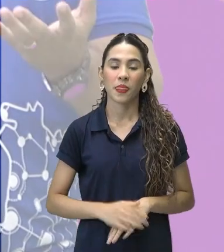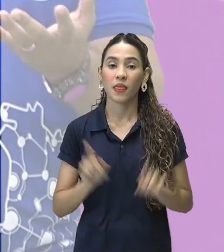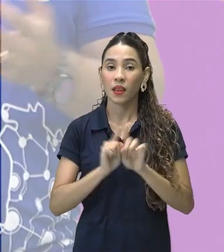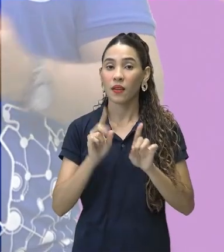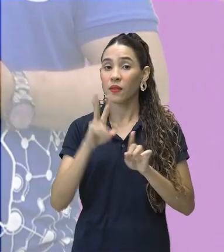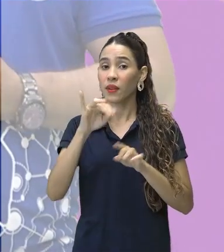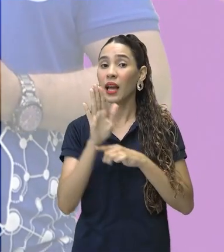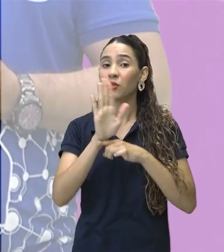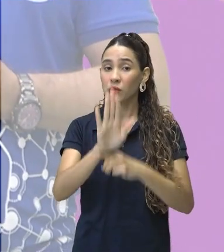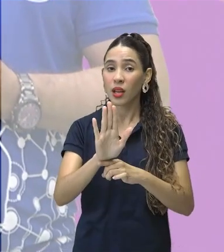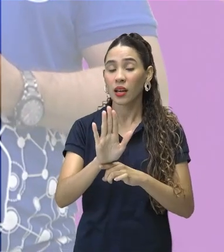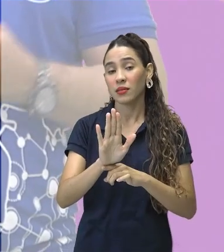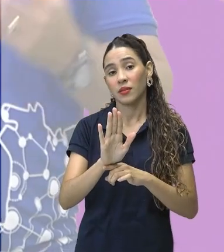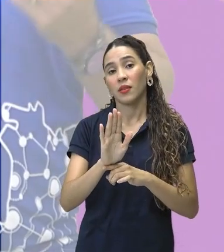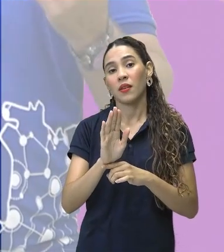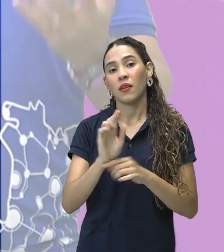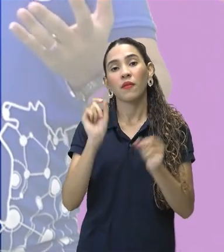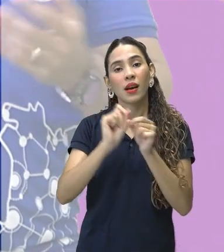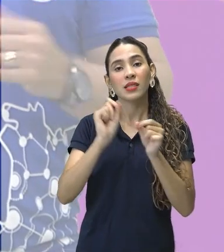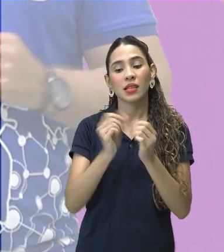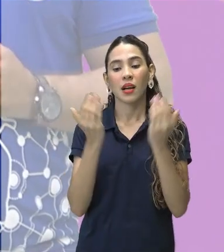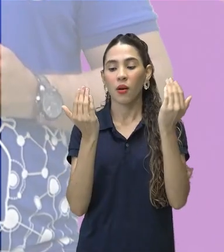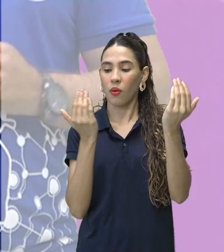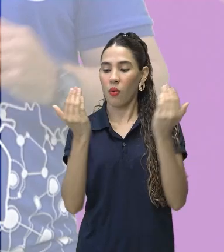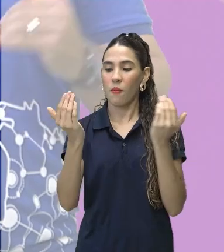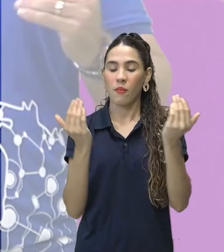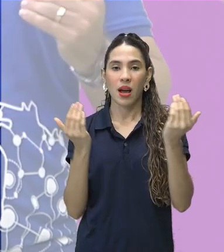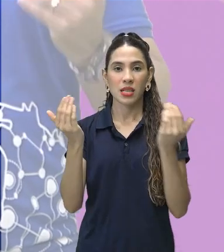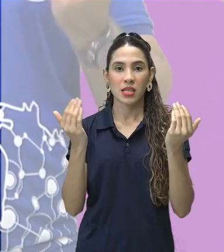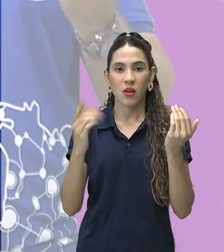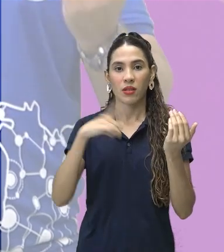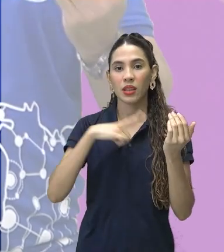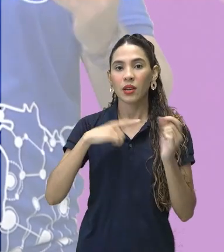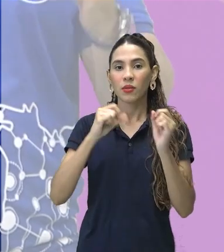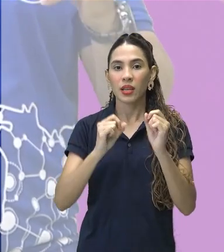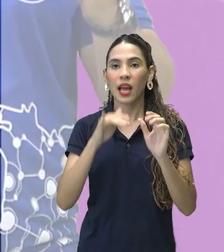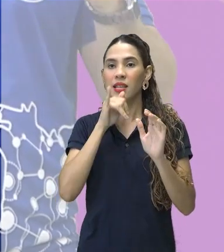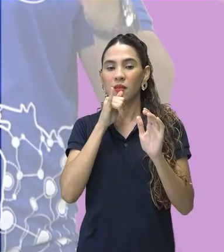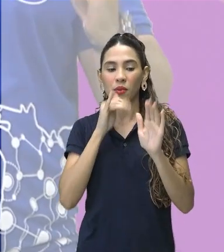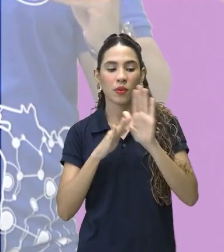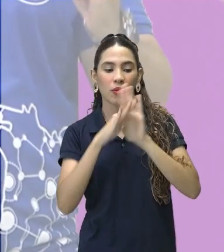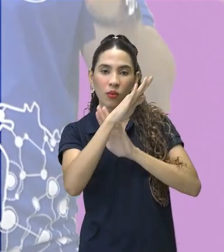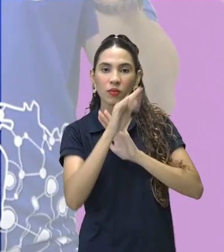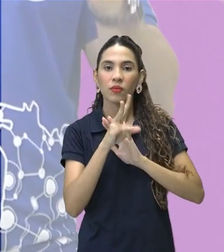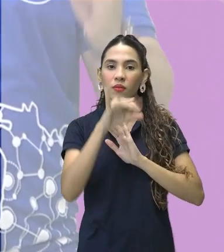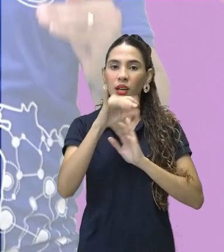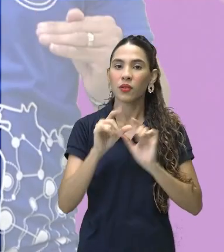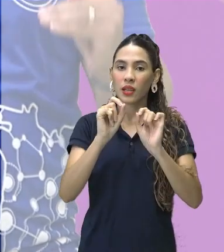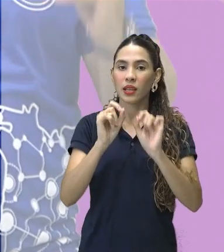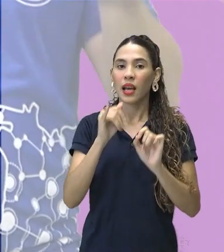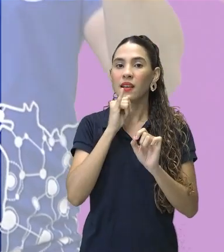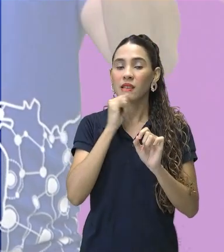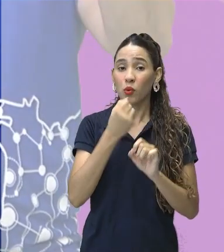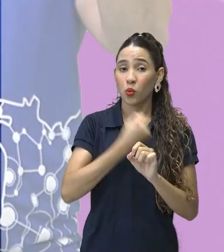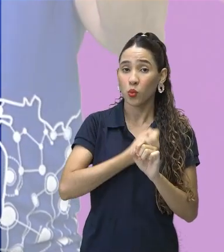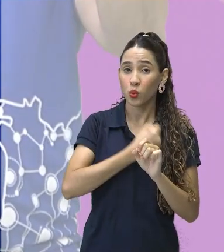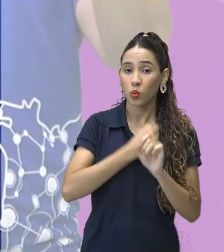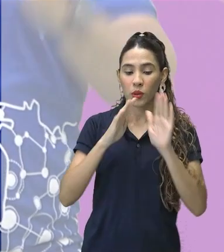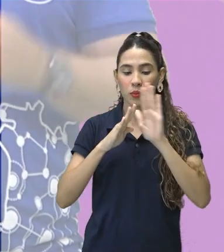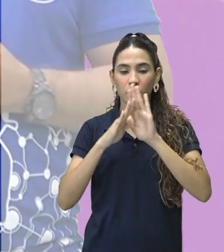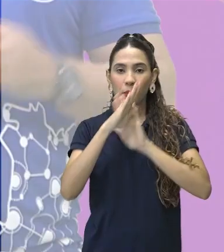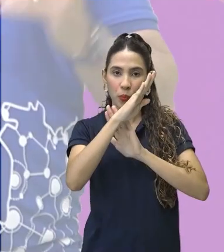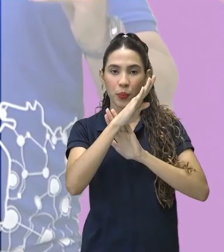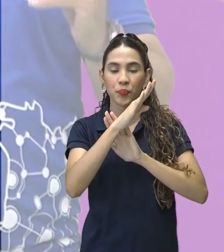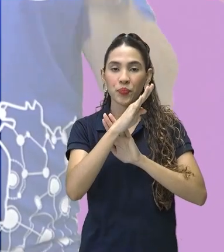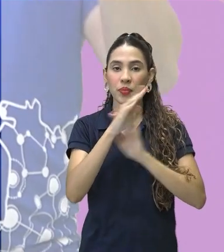é que vão ajudar a gente fazer a comparação, né? Temos ali em ordem crescente, então ele vai do menor para o